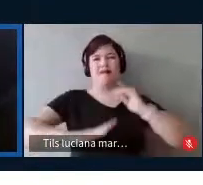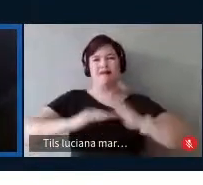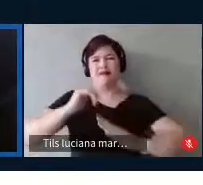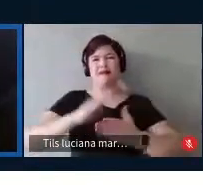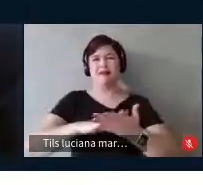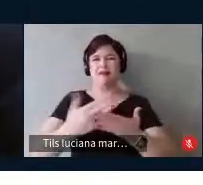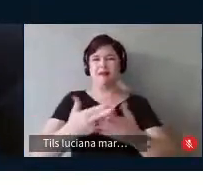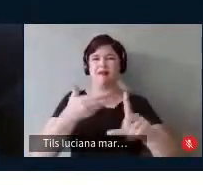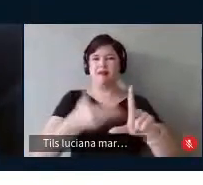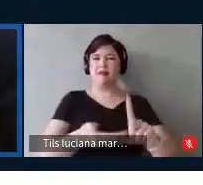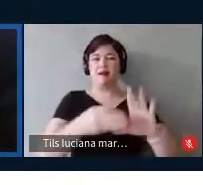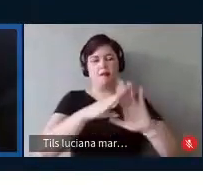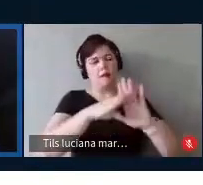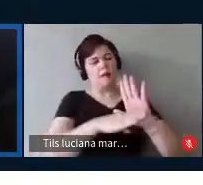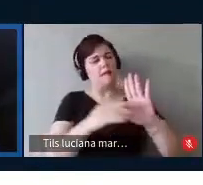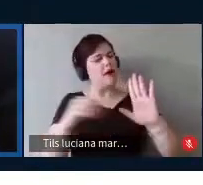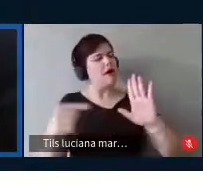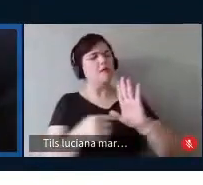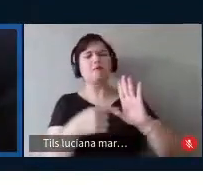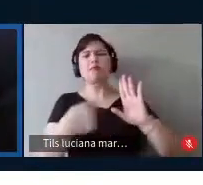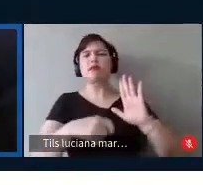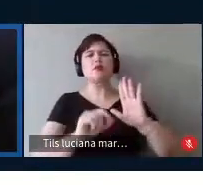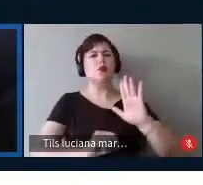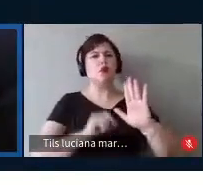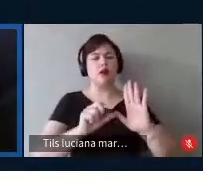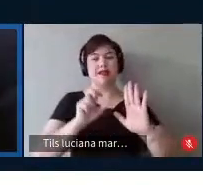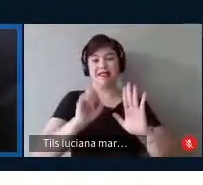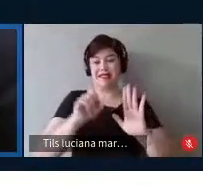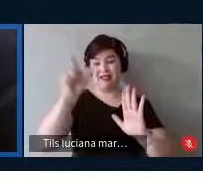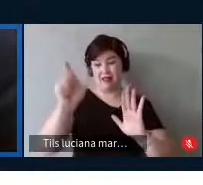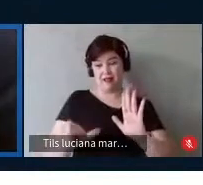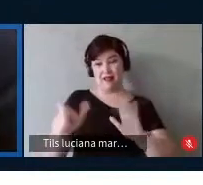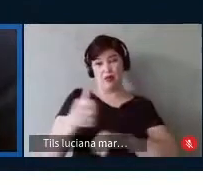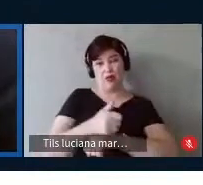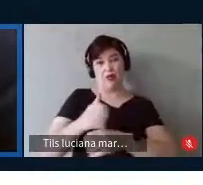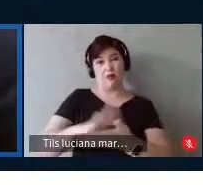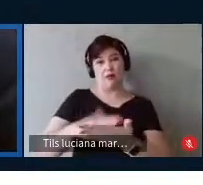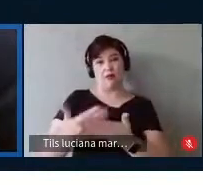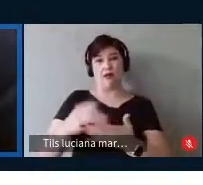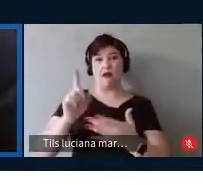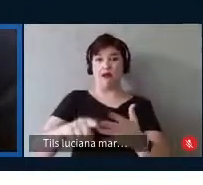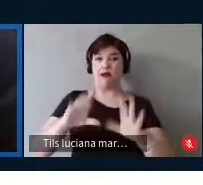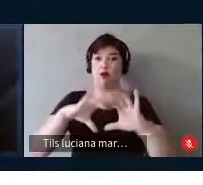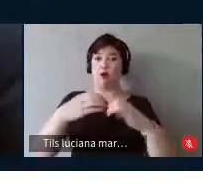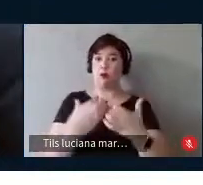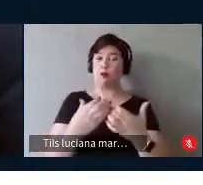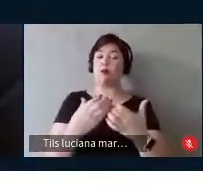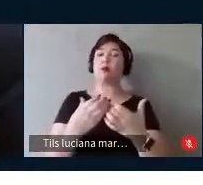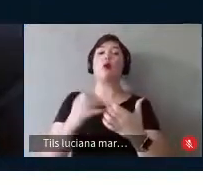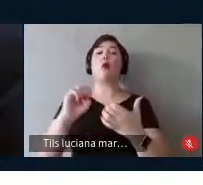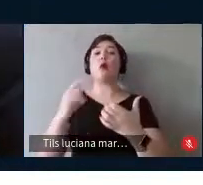requisitado? E se esse intérprete é um intérprete comunitário ou de conferência?